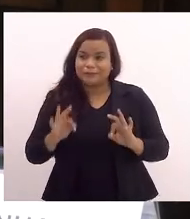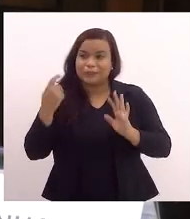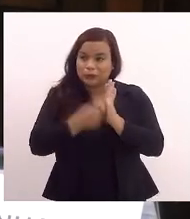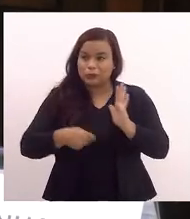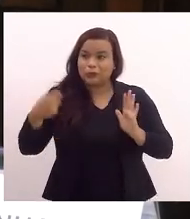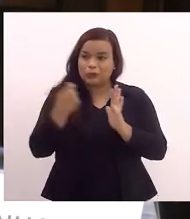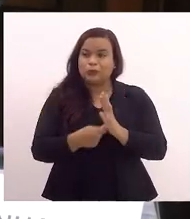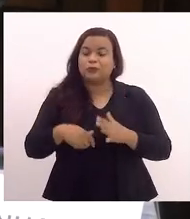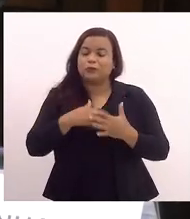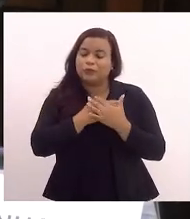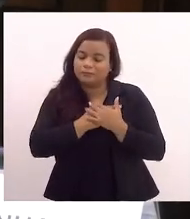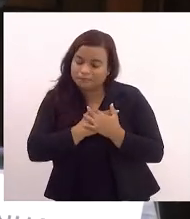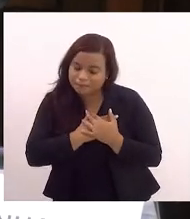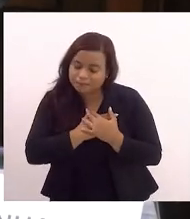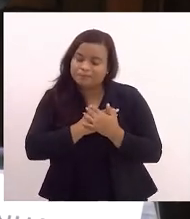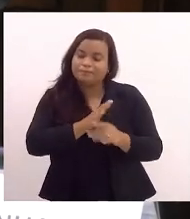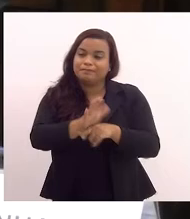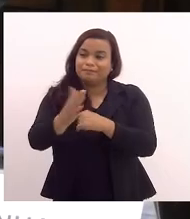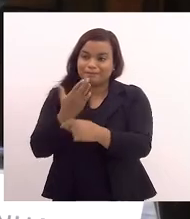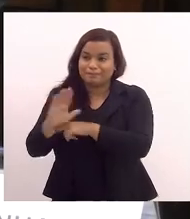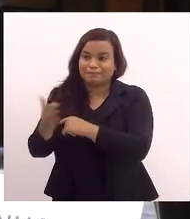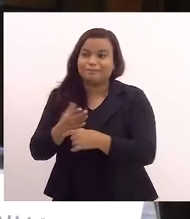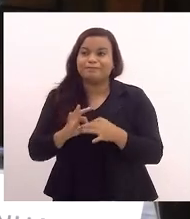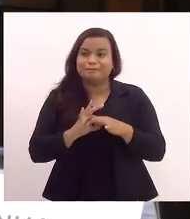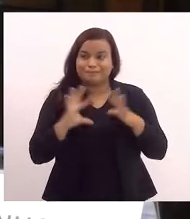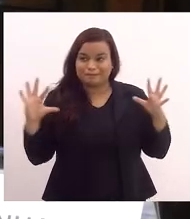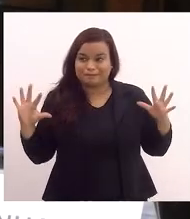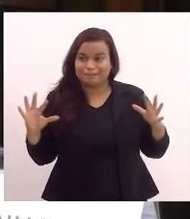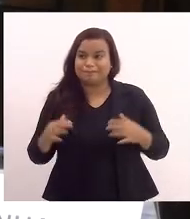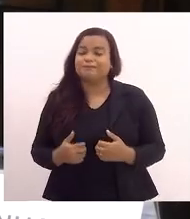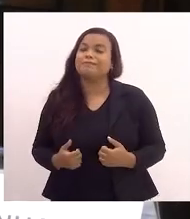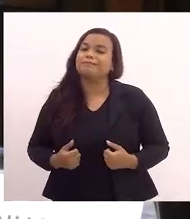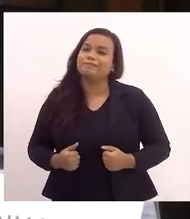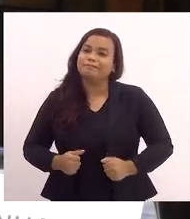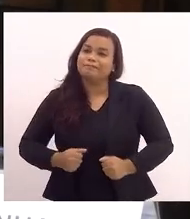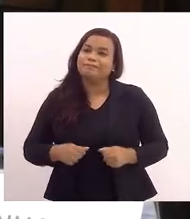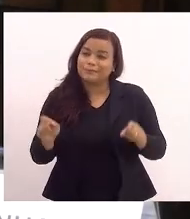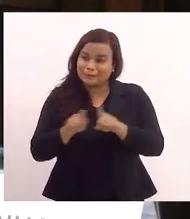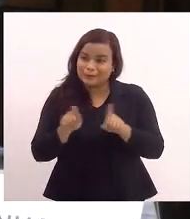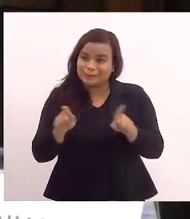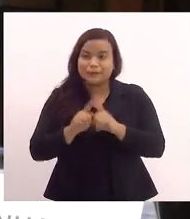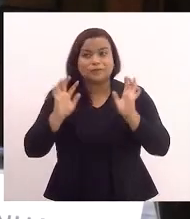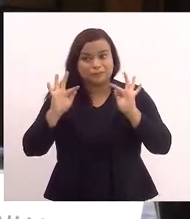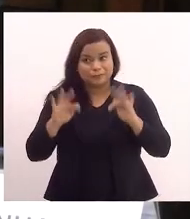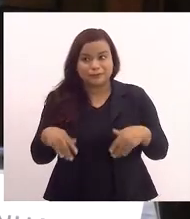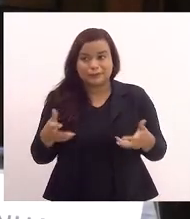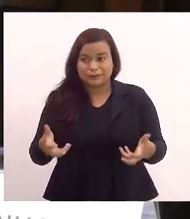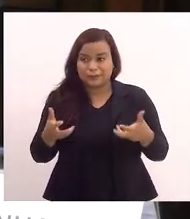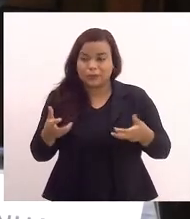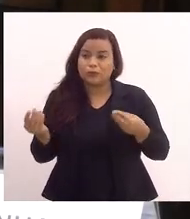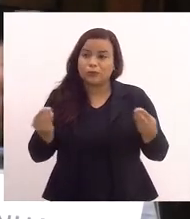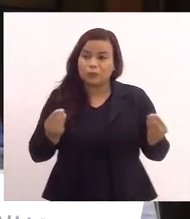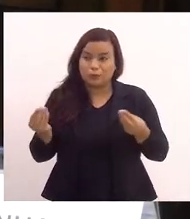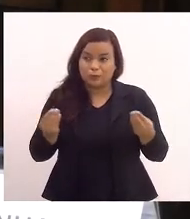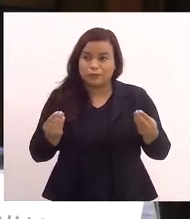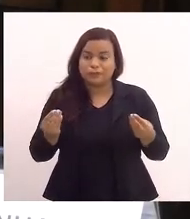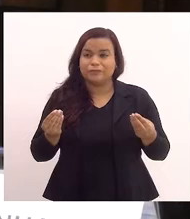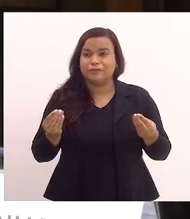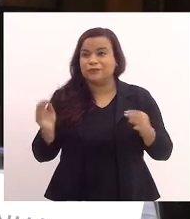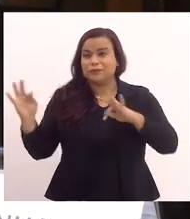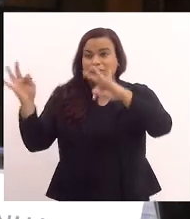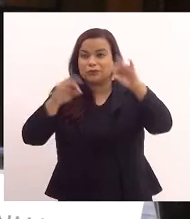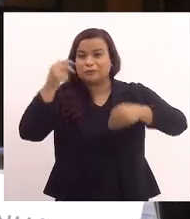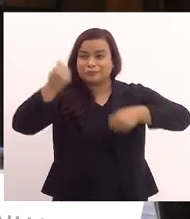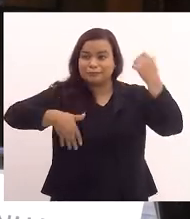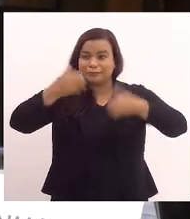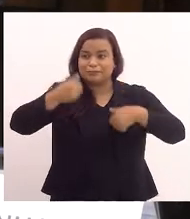por solidariedade e por liberdade. E queria concluir essa fala, durante tudo que eu